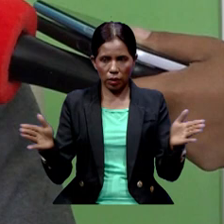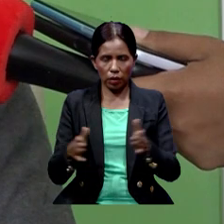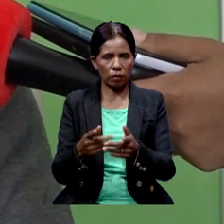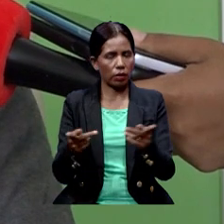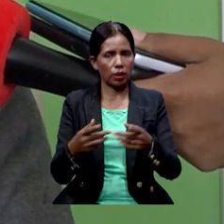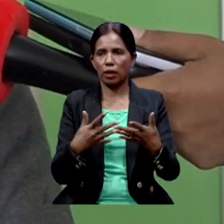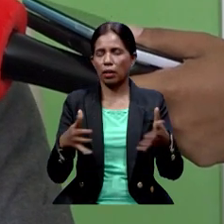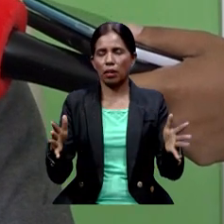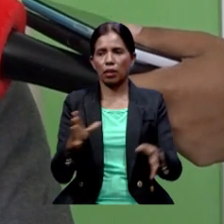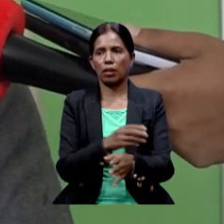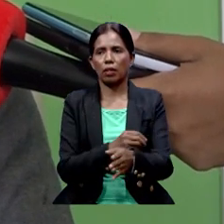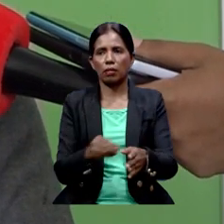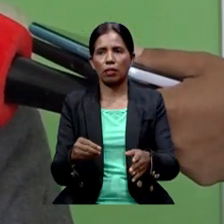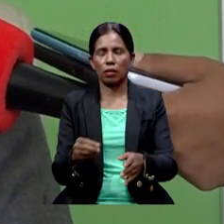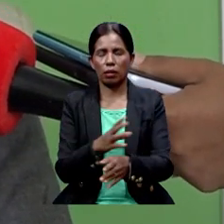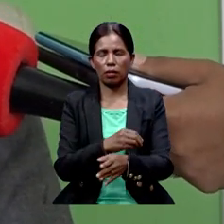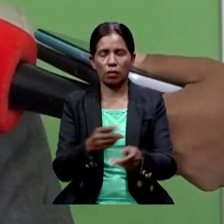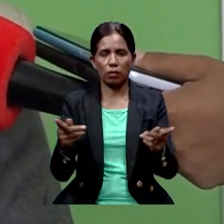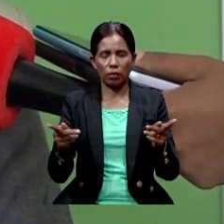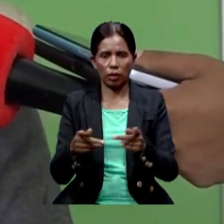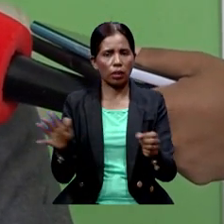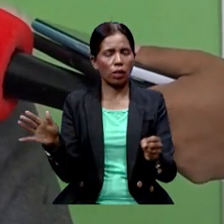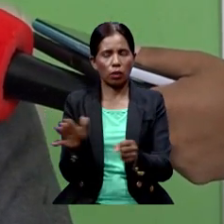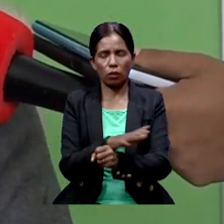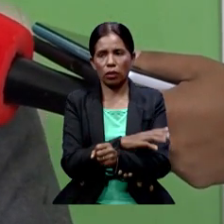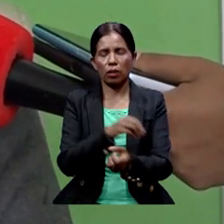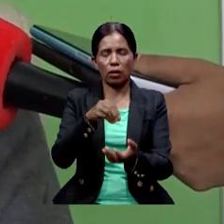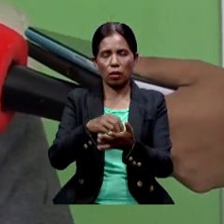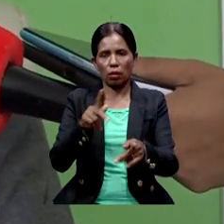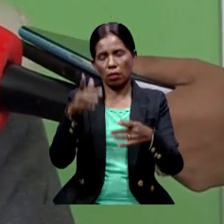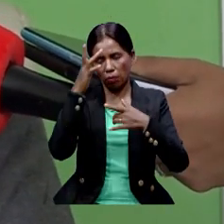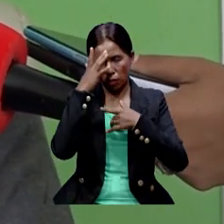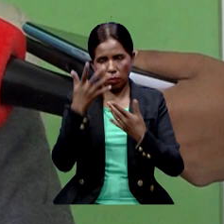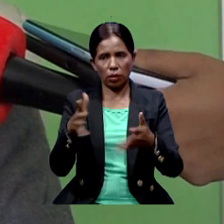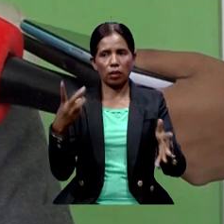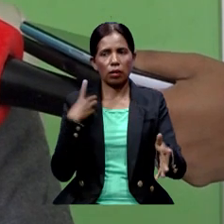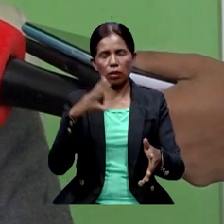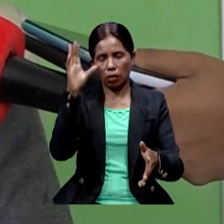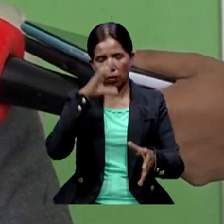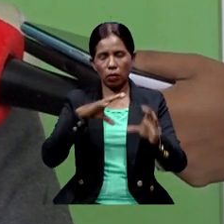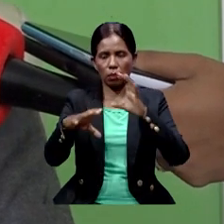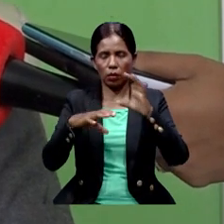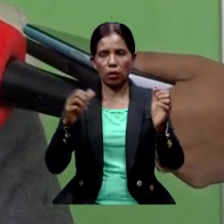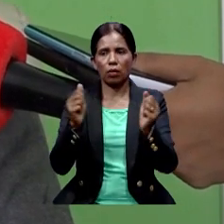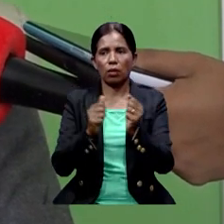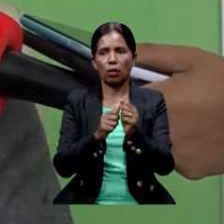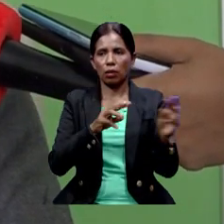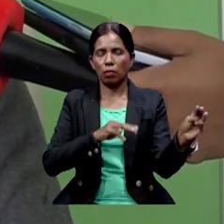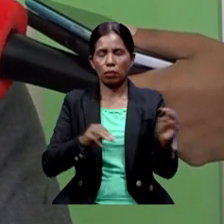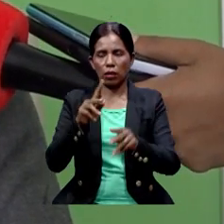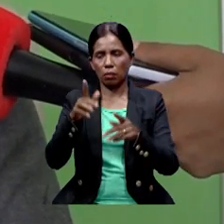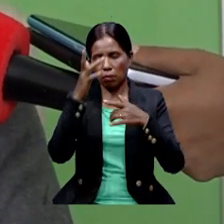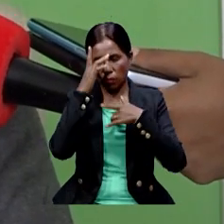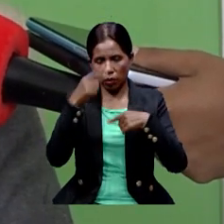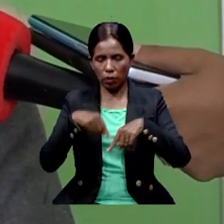laia, overload, agora de pediatric na cono, fatin total moras mos laia, e te bucal comunica o Veracruz para tu muda passei em balon